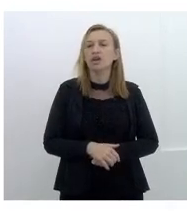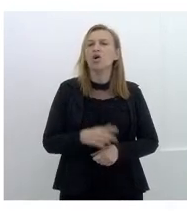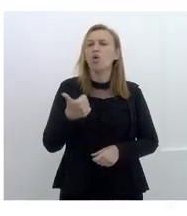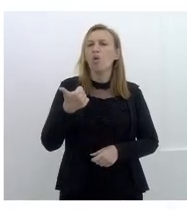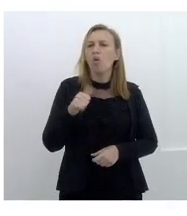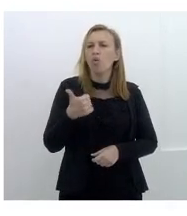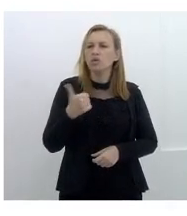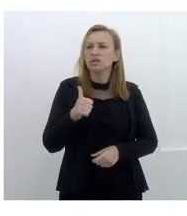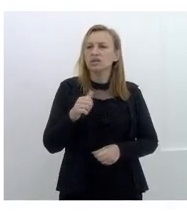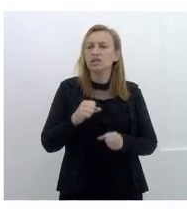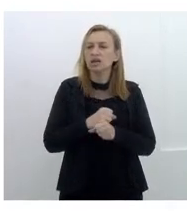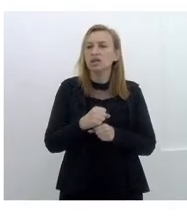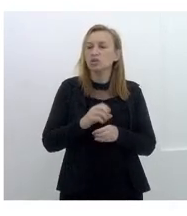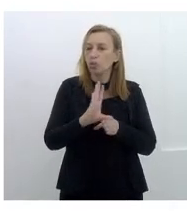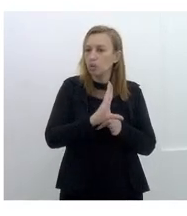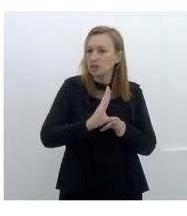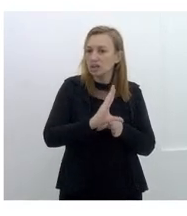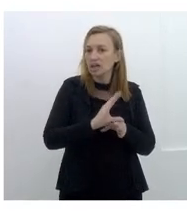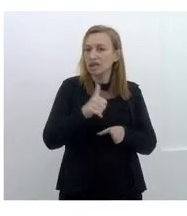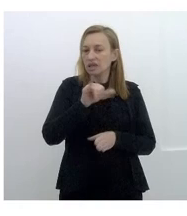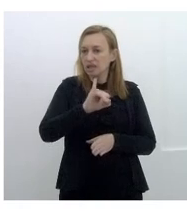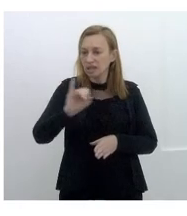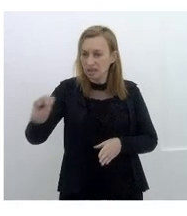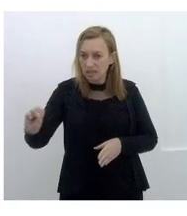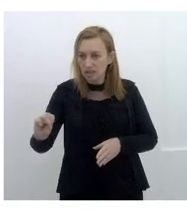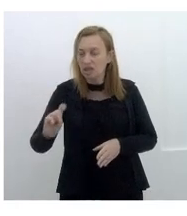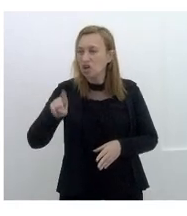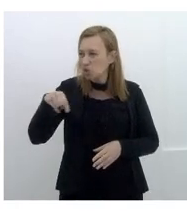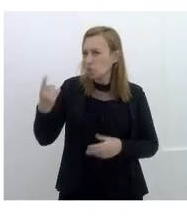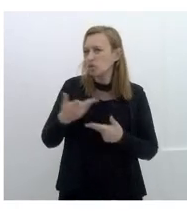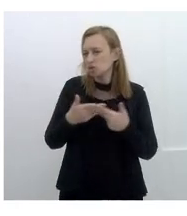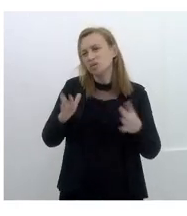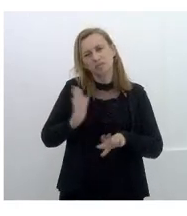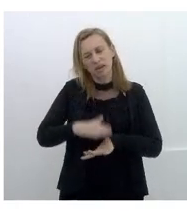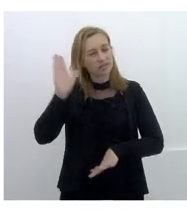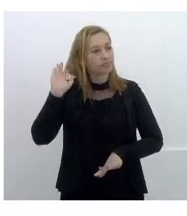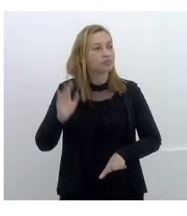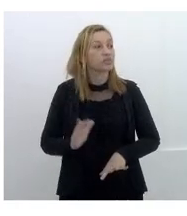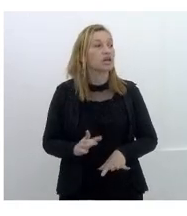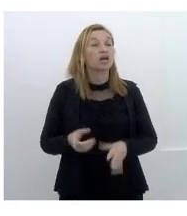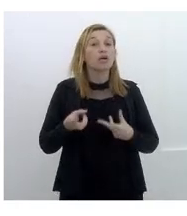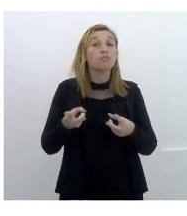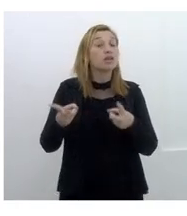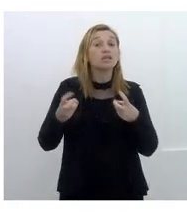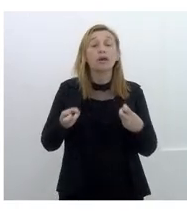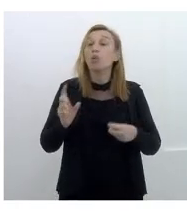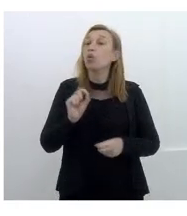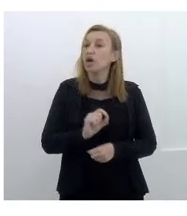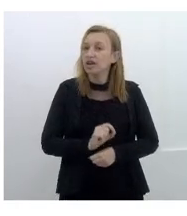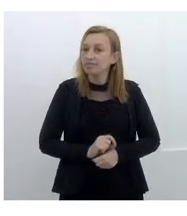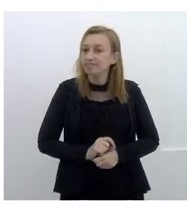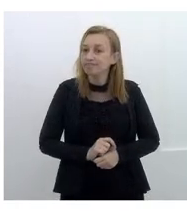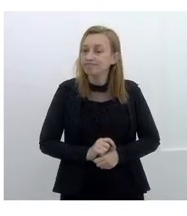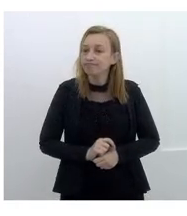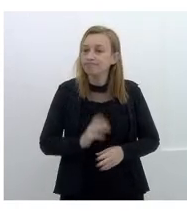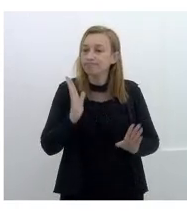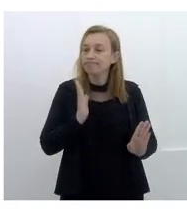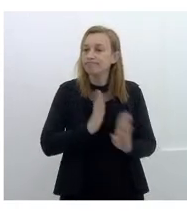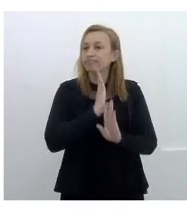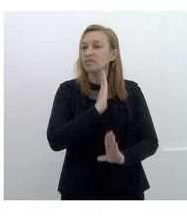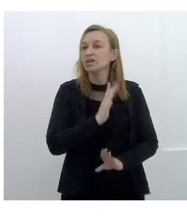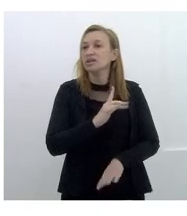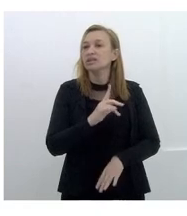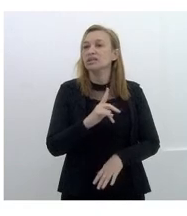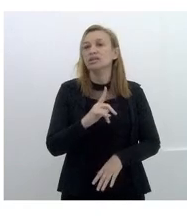11 anos e Conselheiro do INSS outras coisas mais a gente percebe que de repente